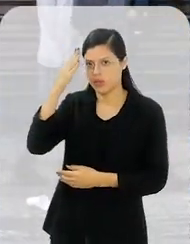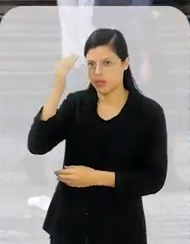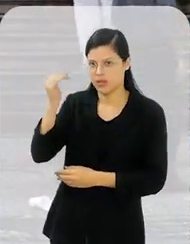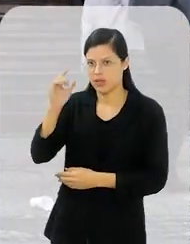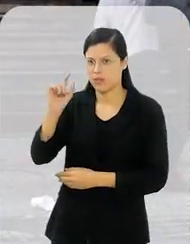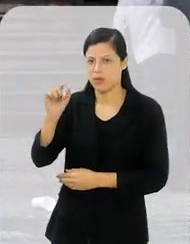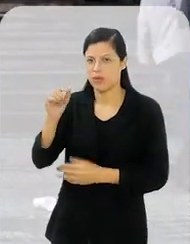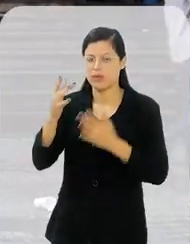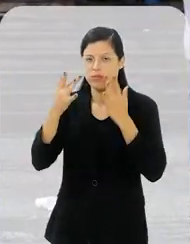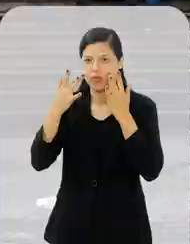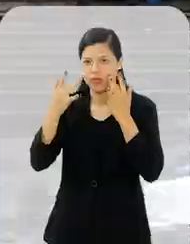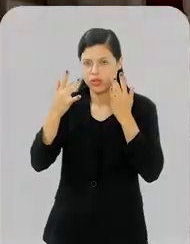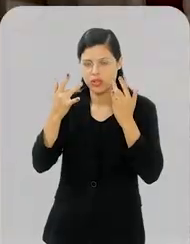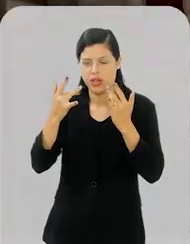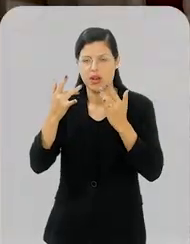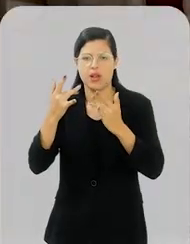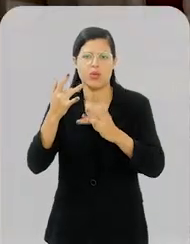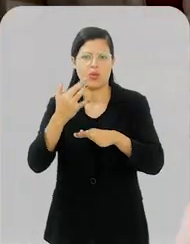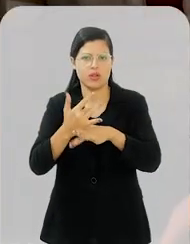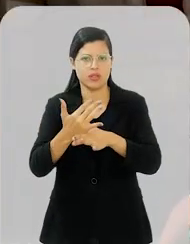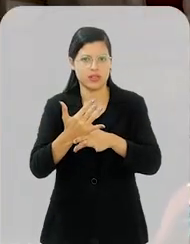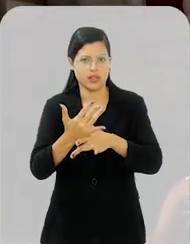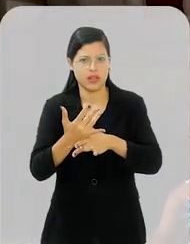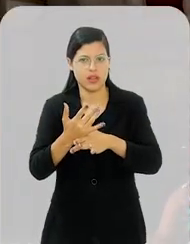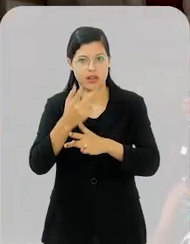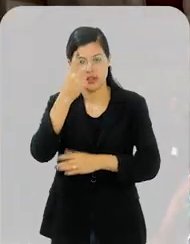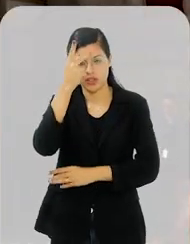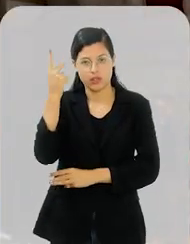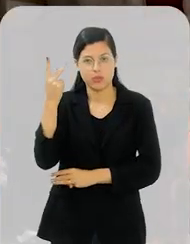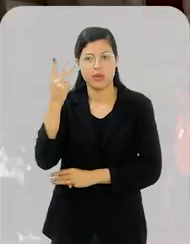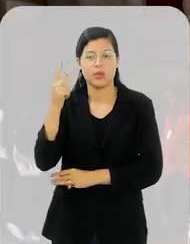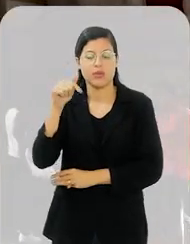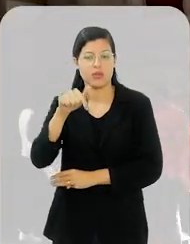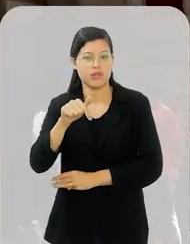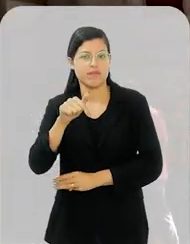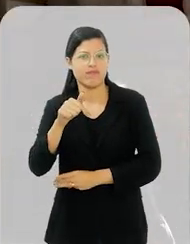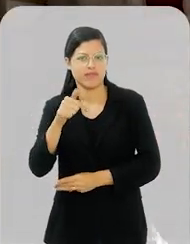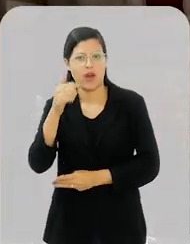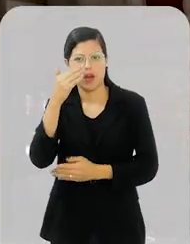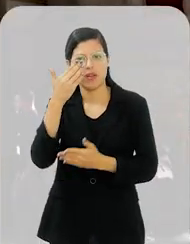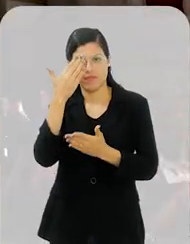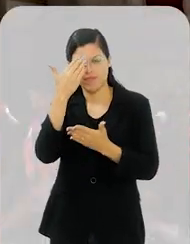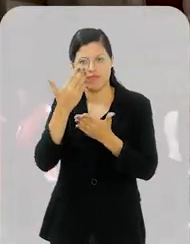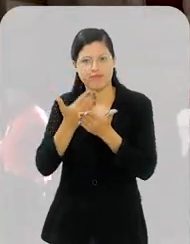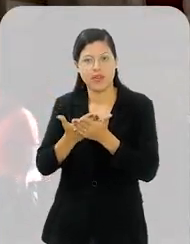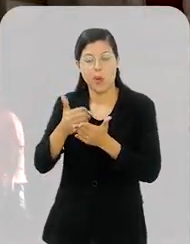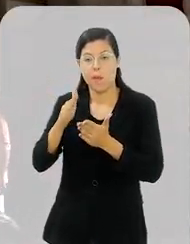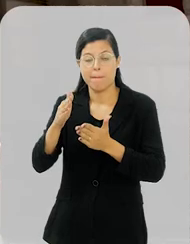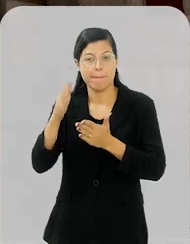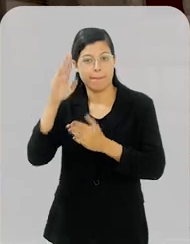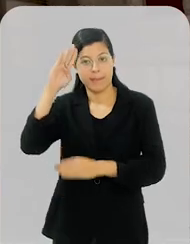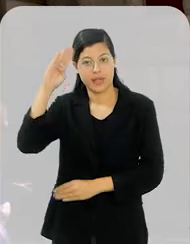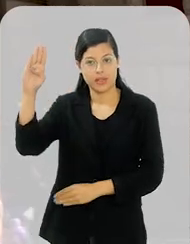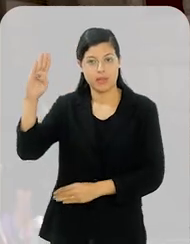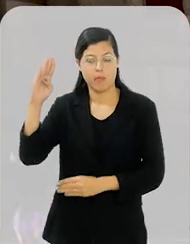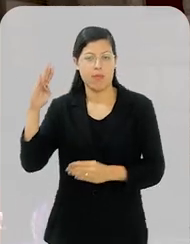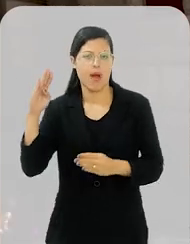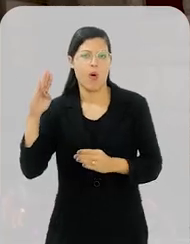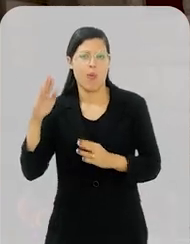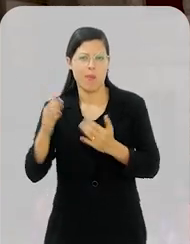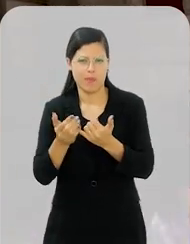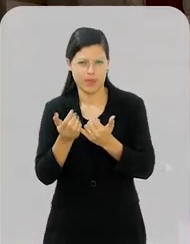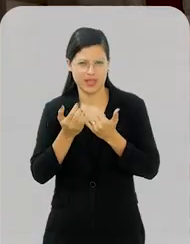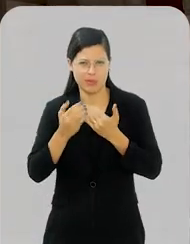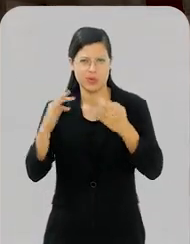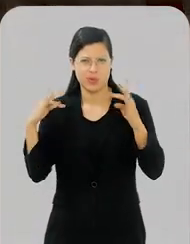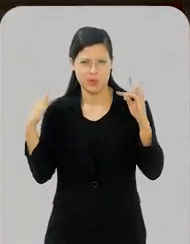é o Teatro Municipal. As pessoas julgam esse um dos principais patrimônios turísticos e culturais